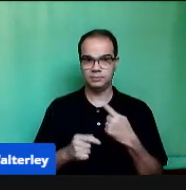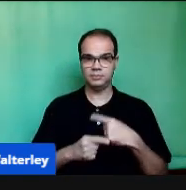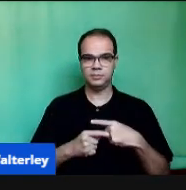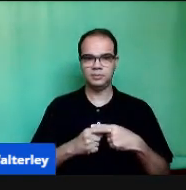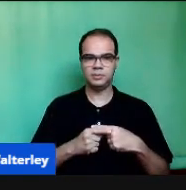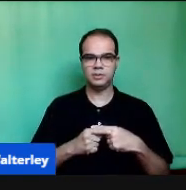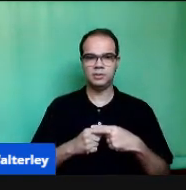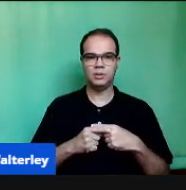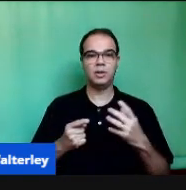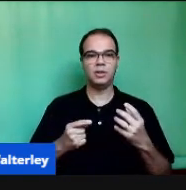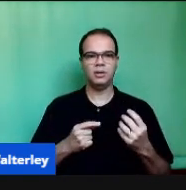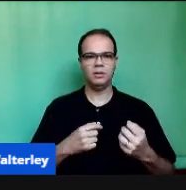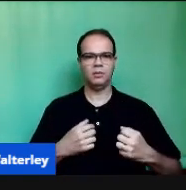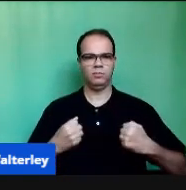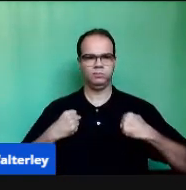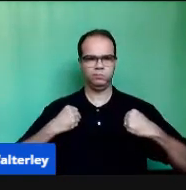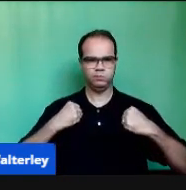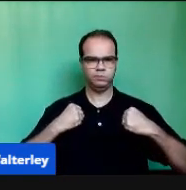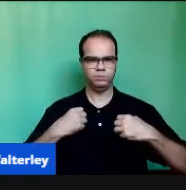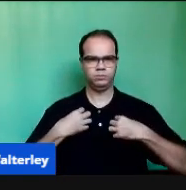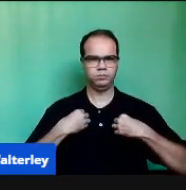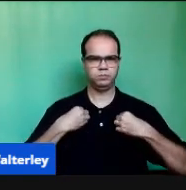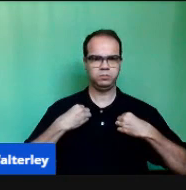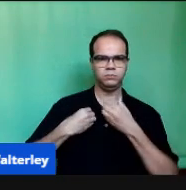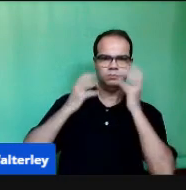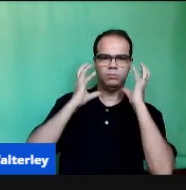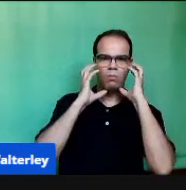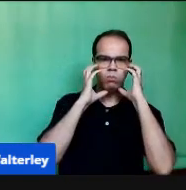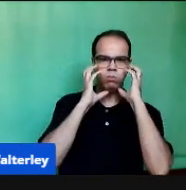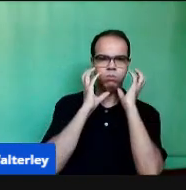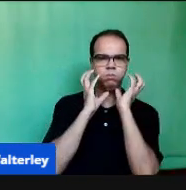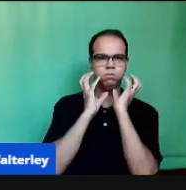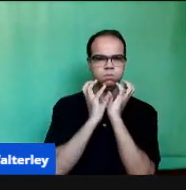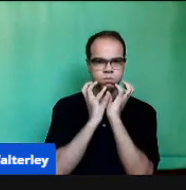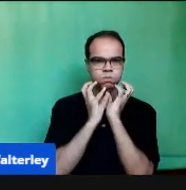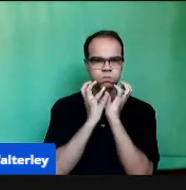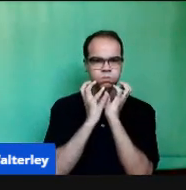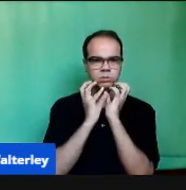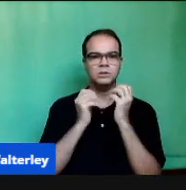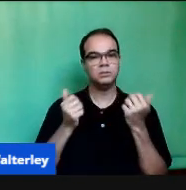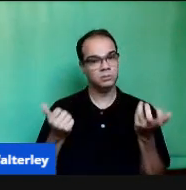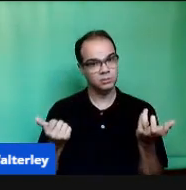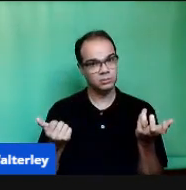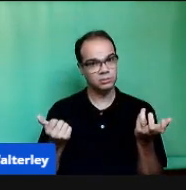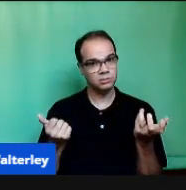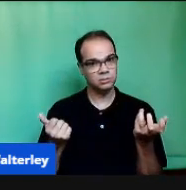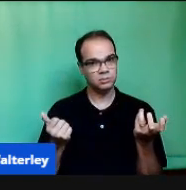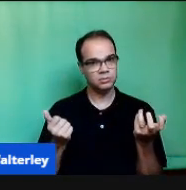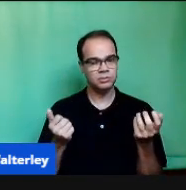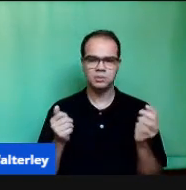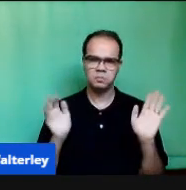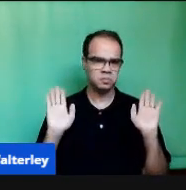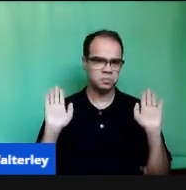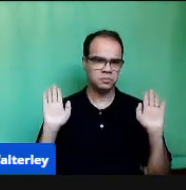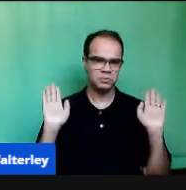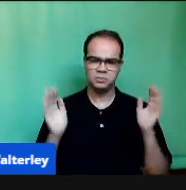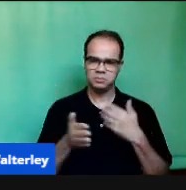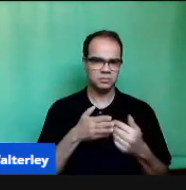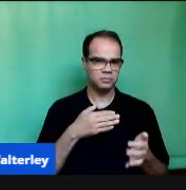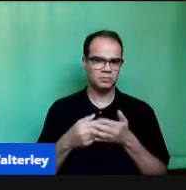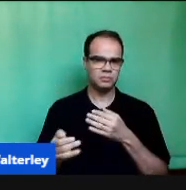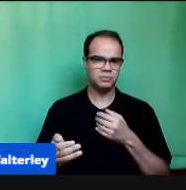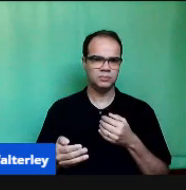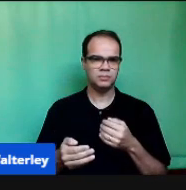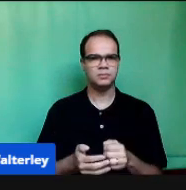de feminilidade que a gente tem na nossa sociedade, o que vale para todas as pessoas, sejam pessoas trans ou sejam